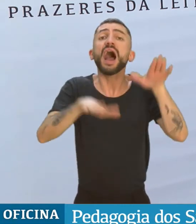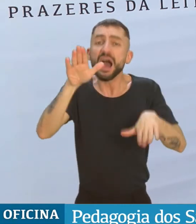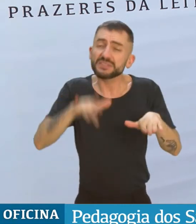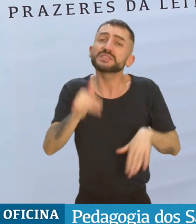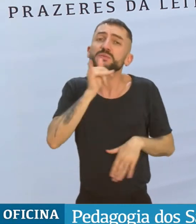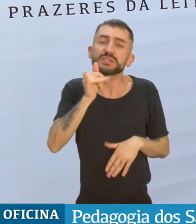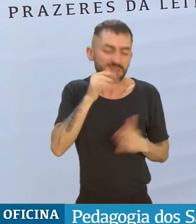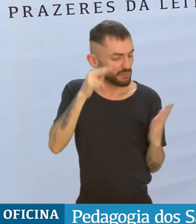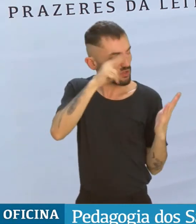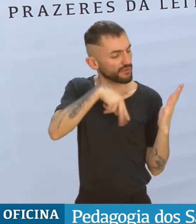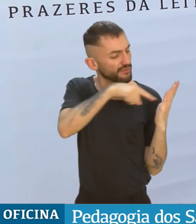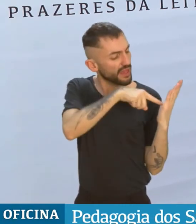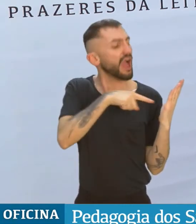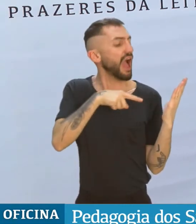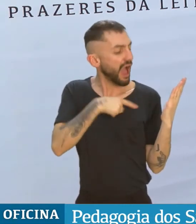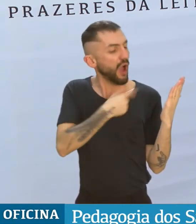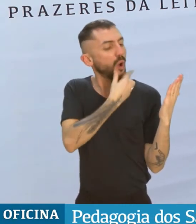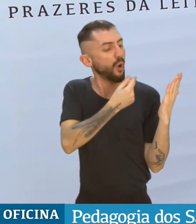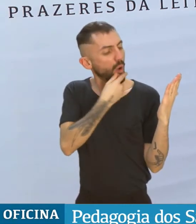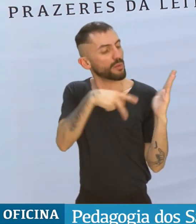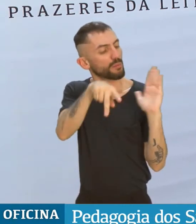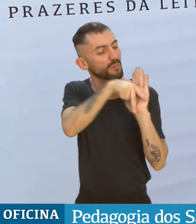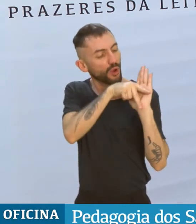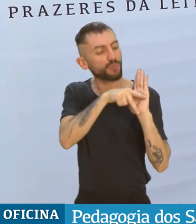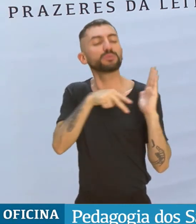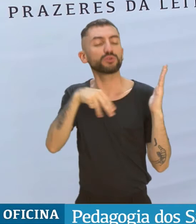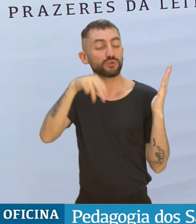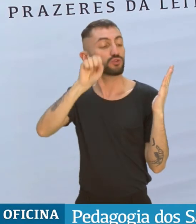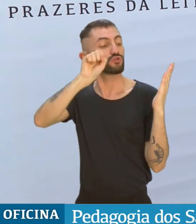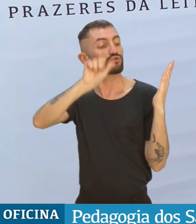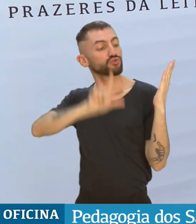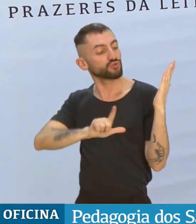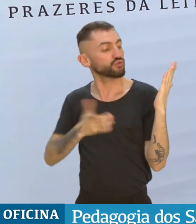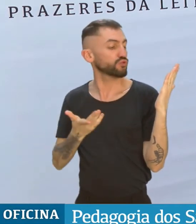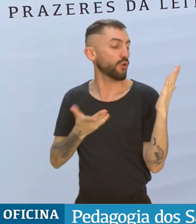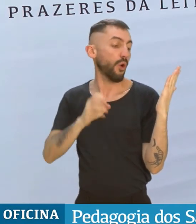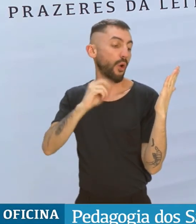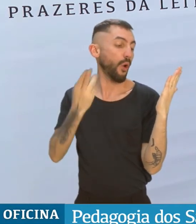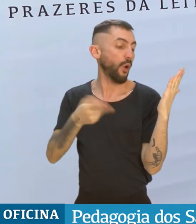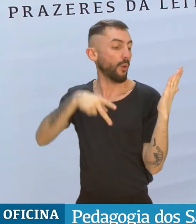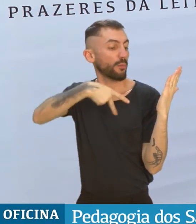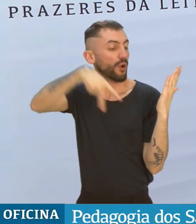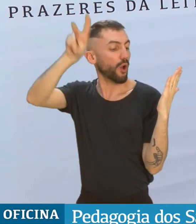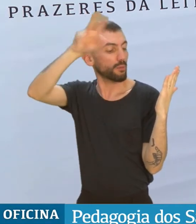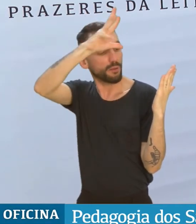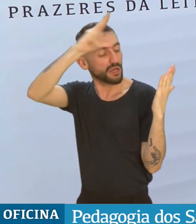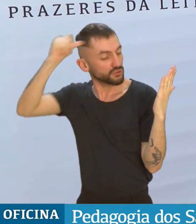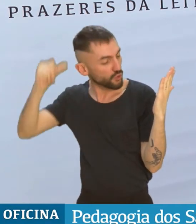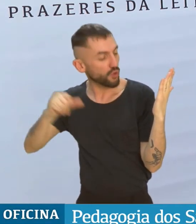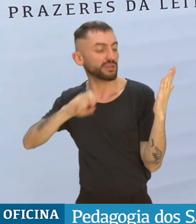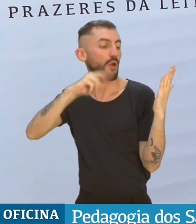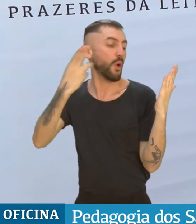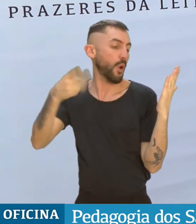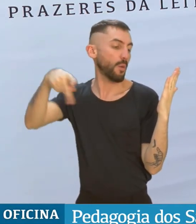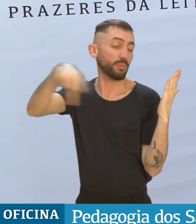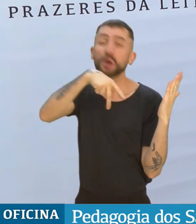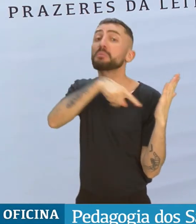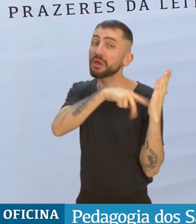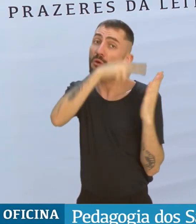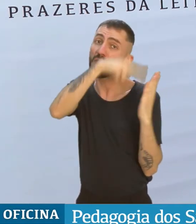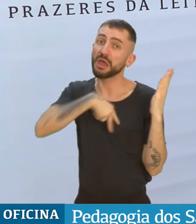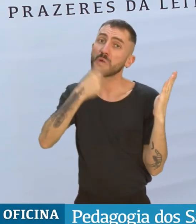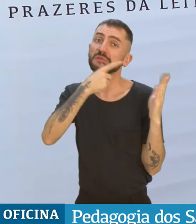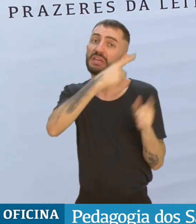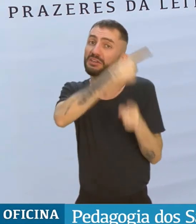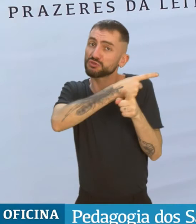autor está escrevendo lá da região sul, da região norte, sudeste, do Amazonas. Se ele